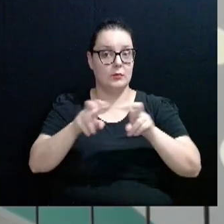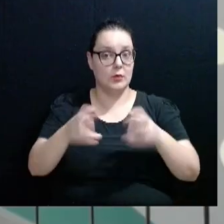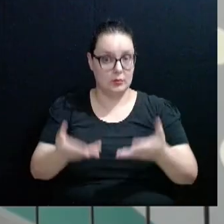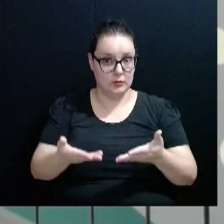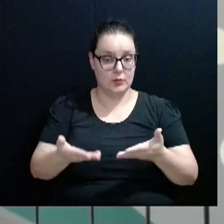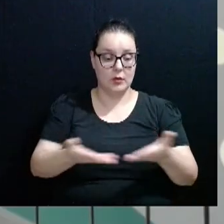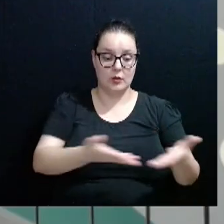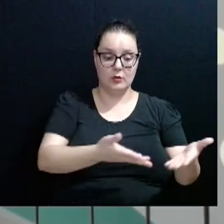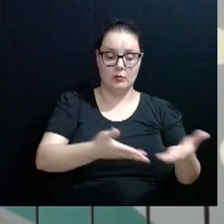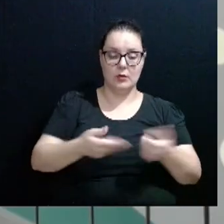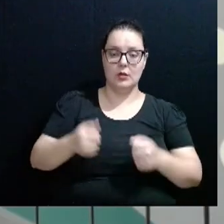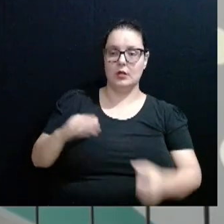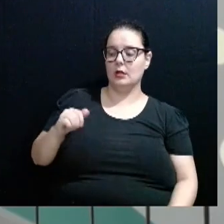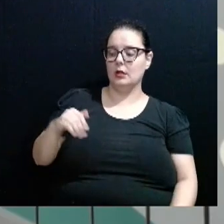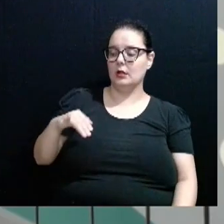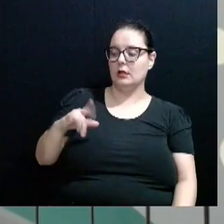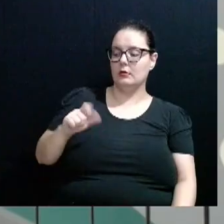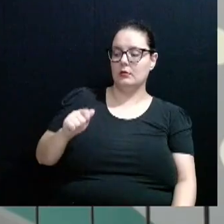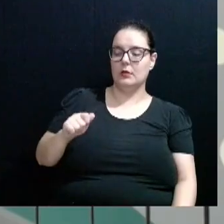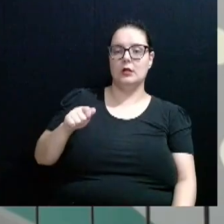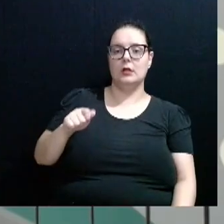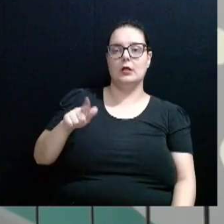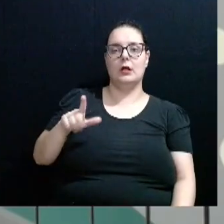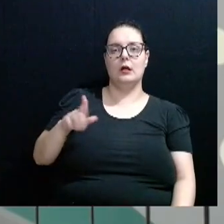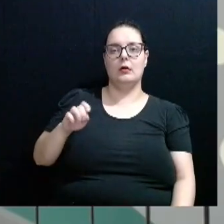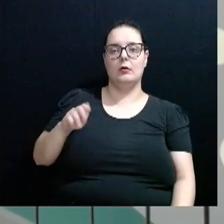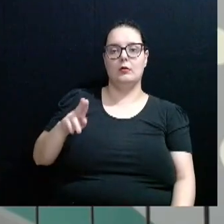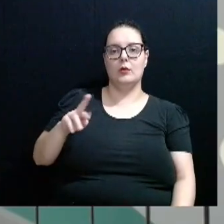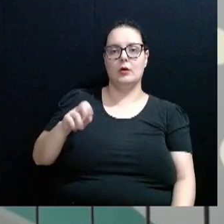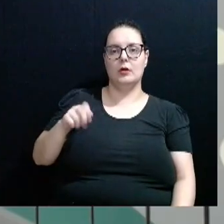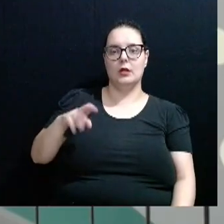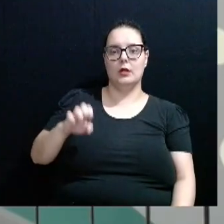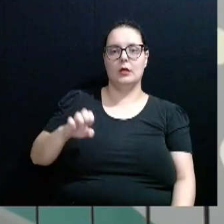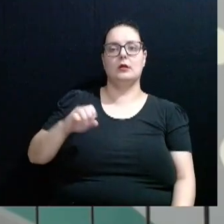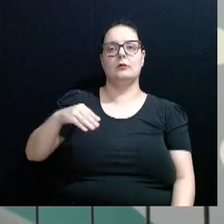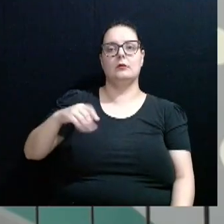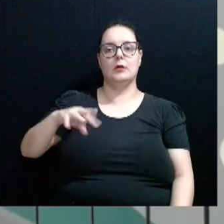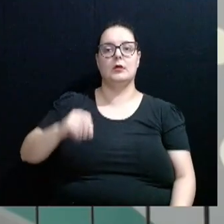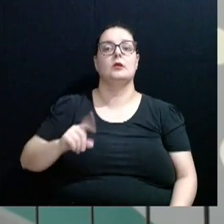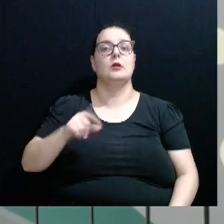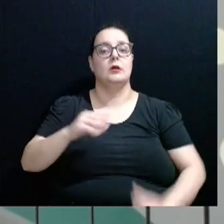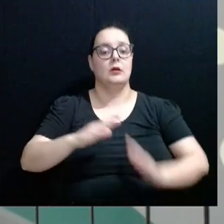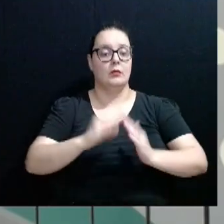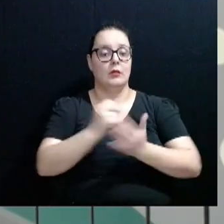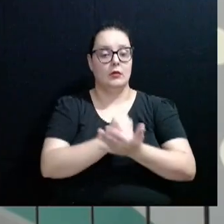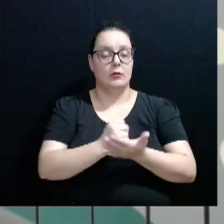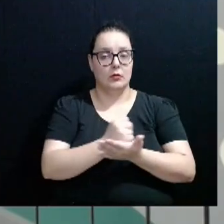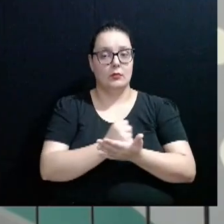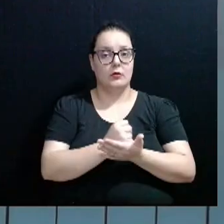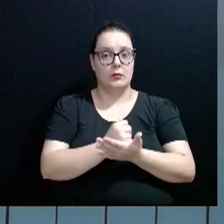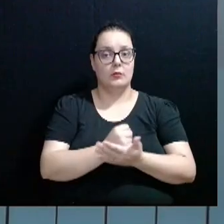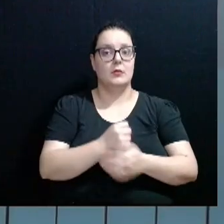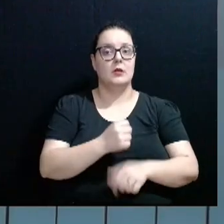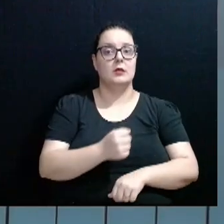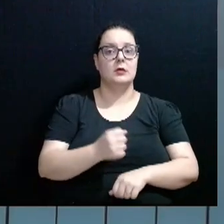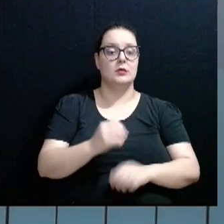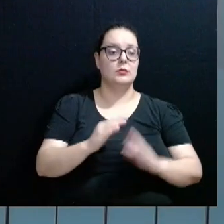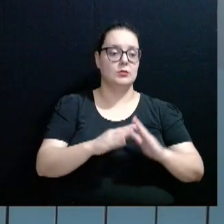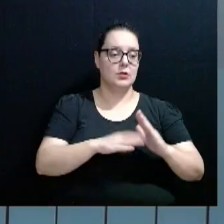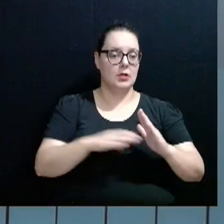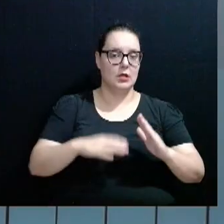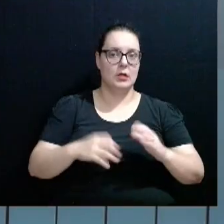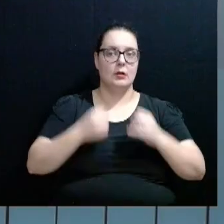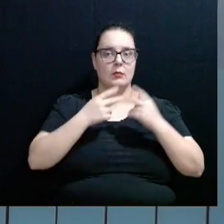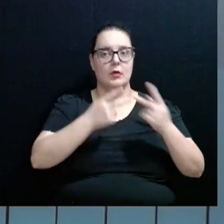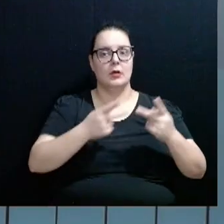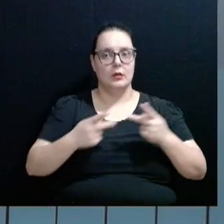Camila Albuquerque Matos, ela que é farmacêutica clínica e intensivista. Seja muito bem-vinda, Camila.